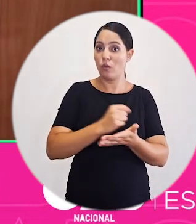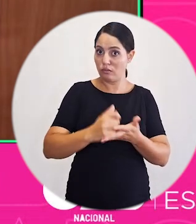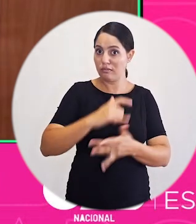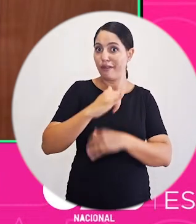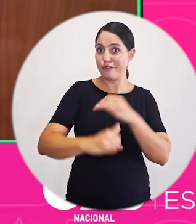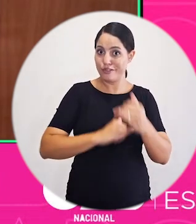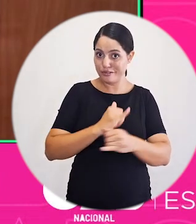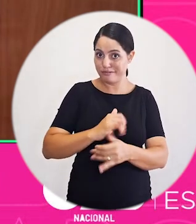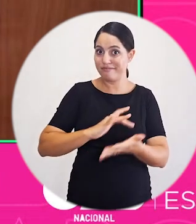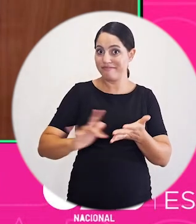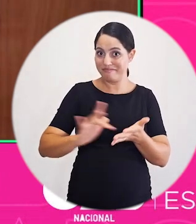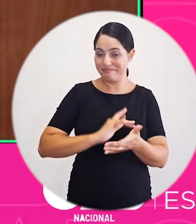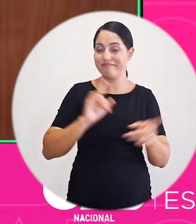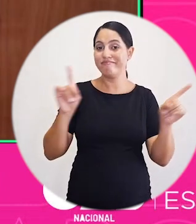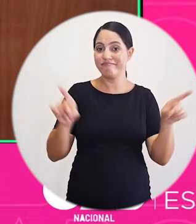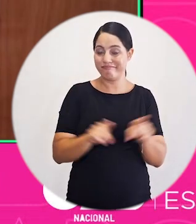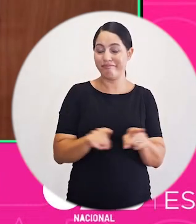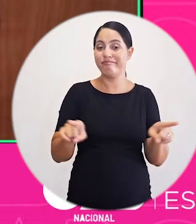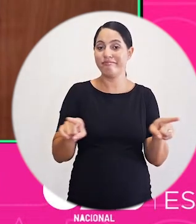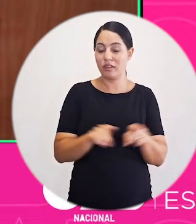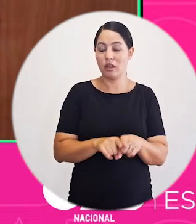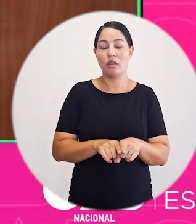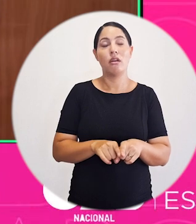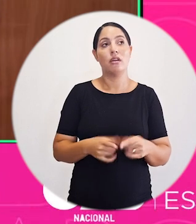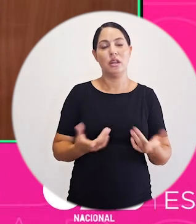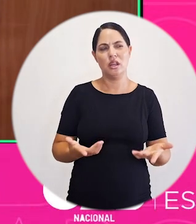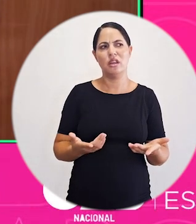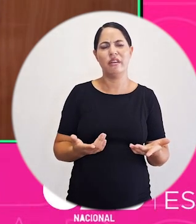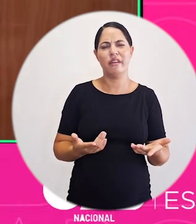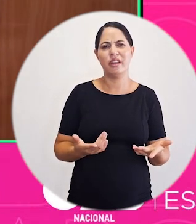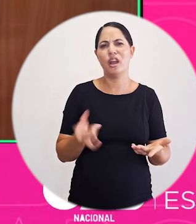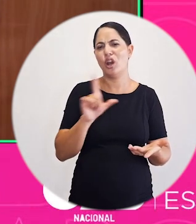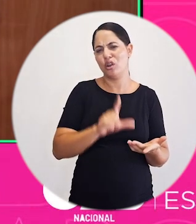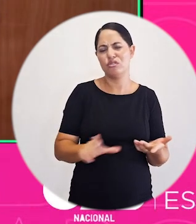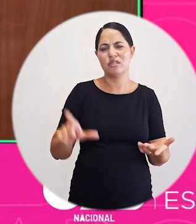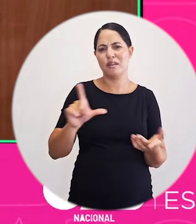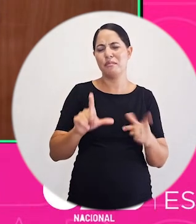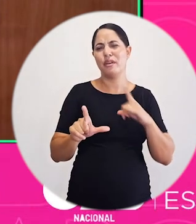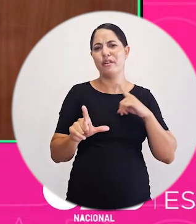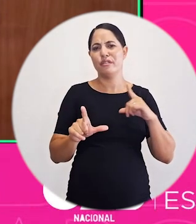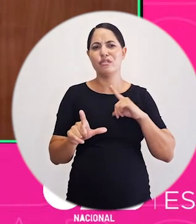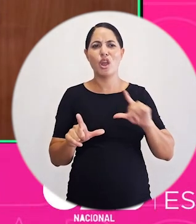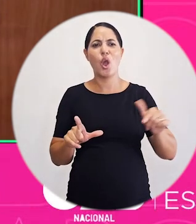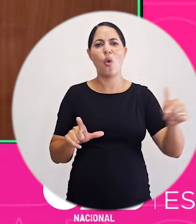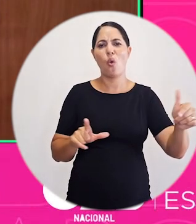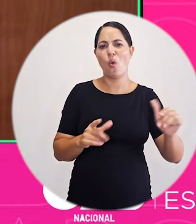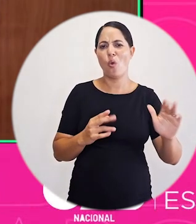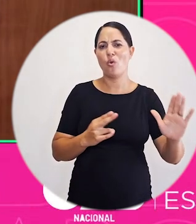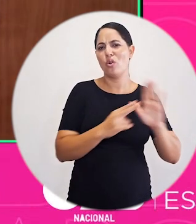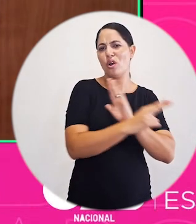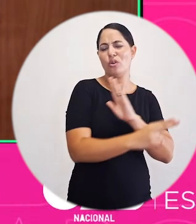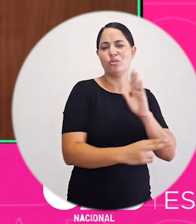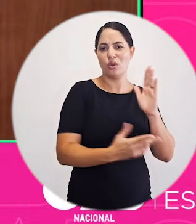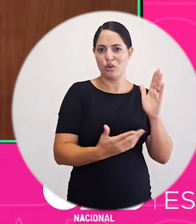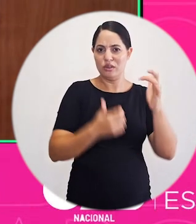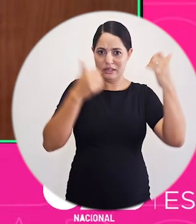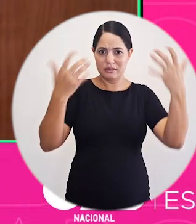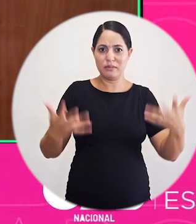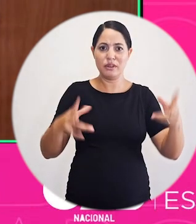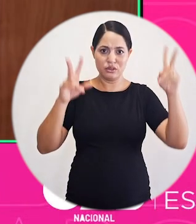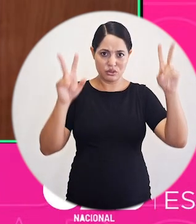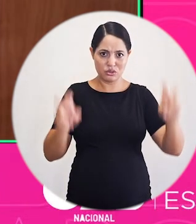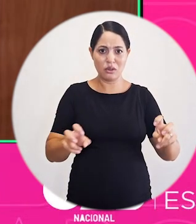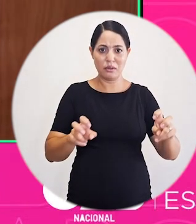tem os contratos digitais. E assim, e tem até grandes autores, como Gunther Teubner, falando